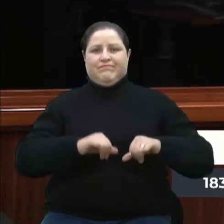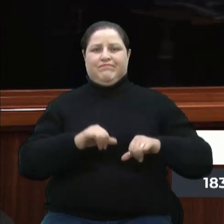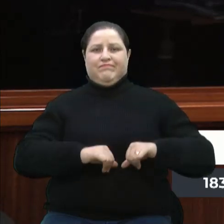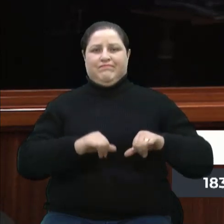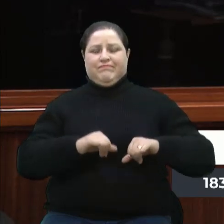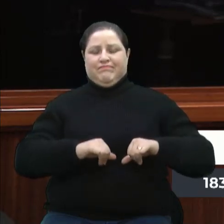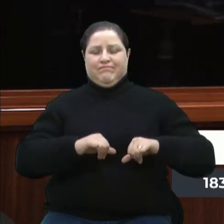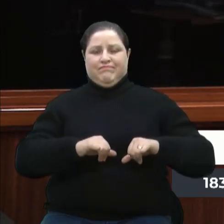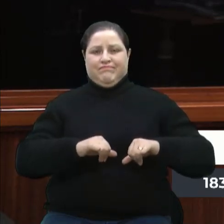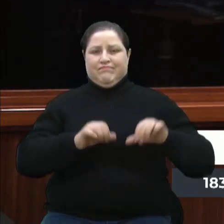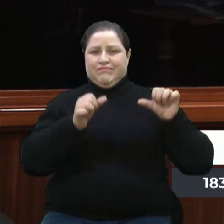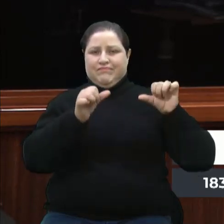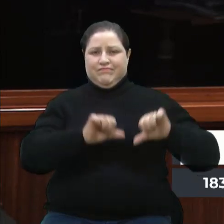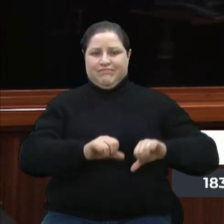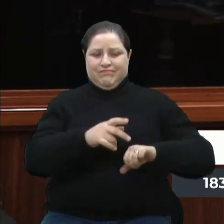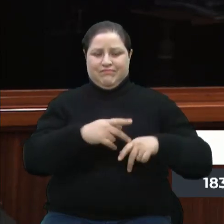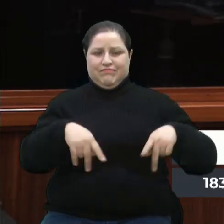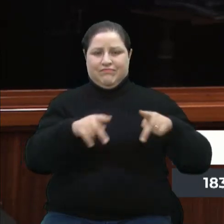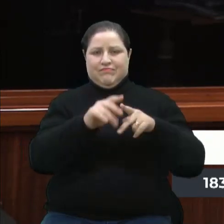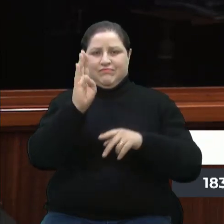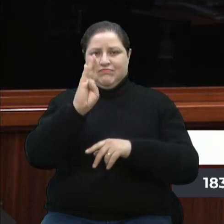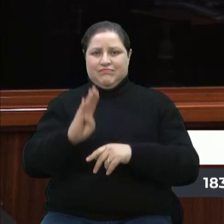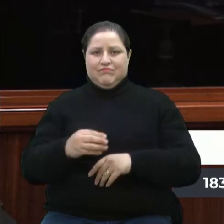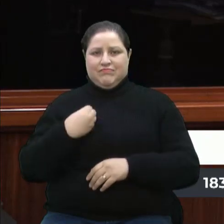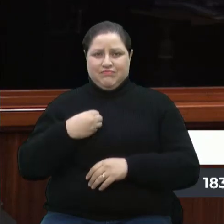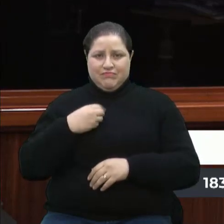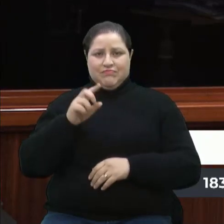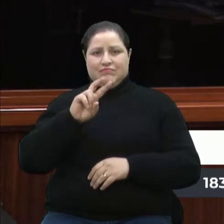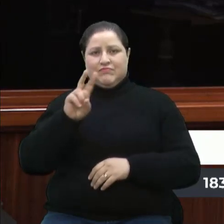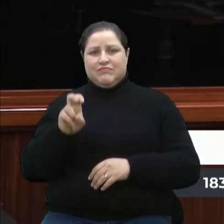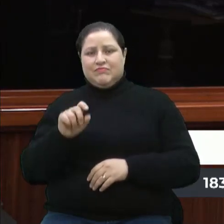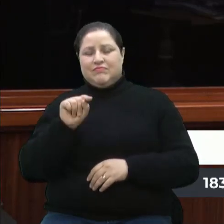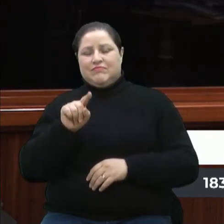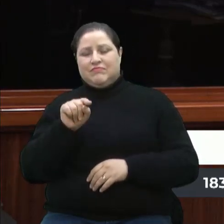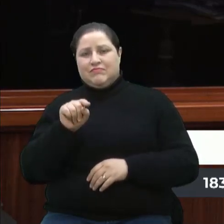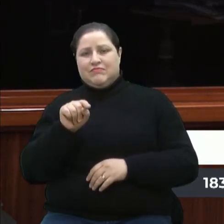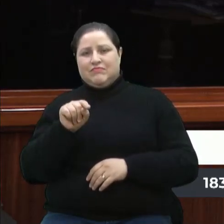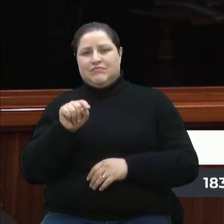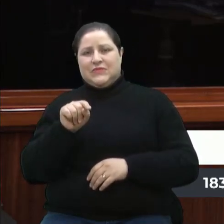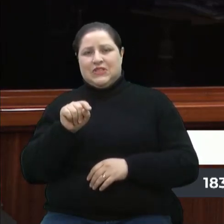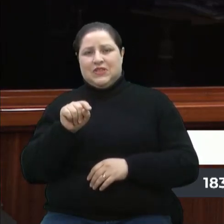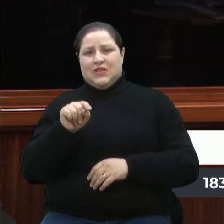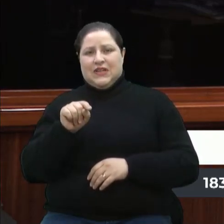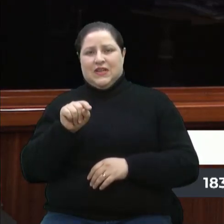população brasileira vive, seja no que se refere à